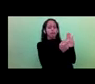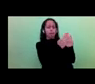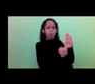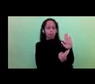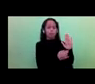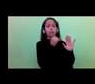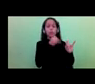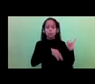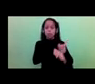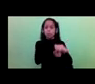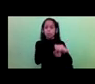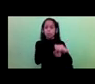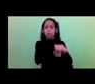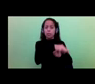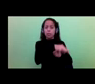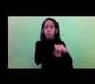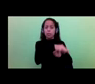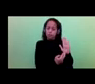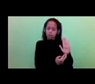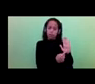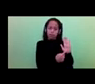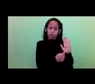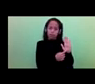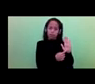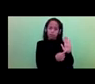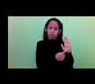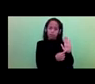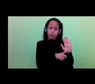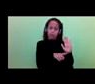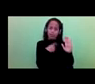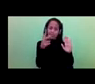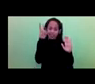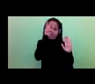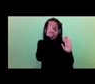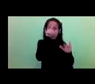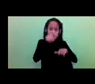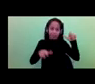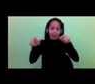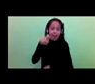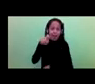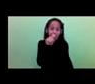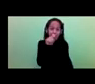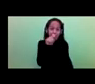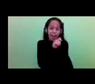IFES, por exemplo, né, considerando estar falando com alunos